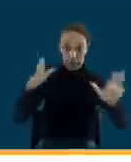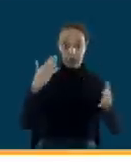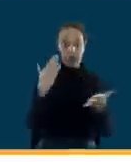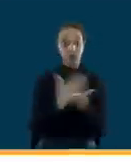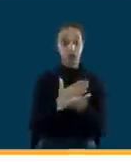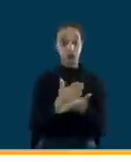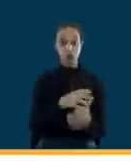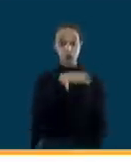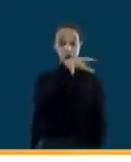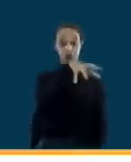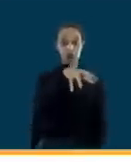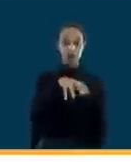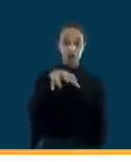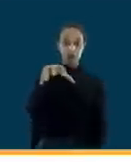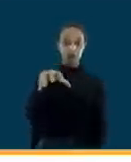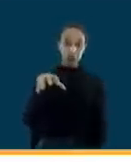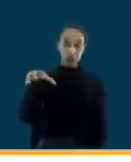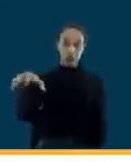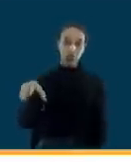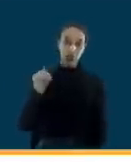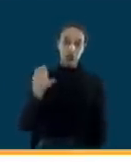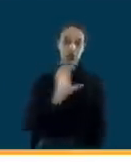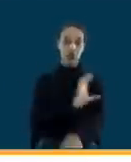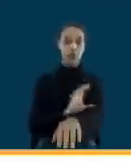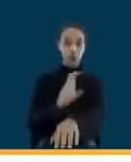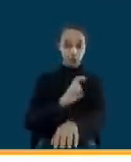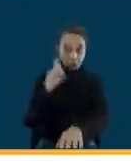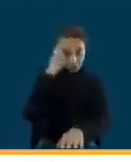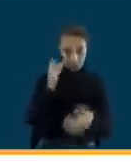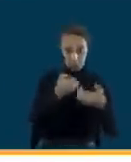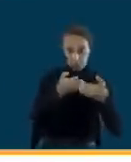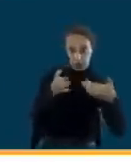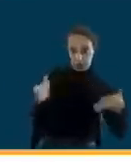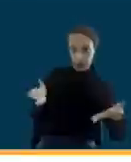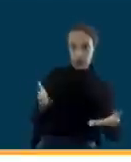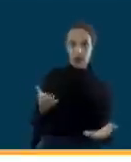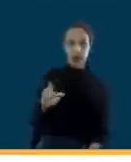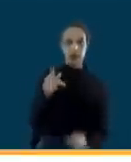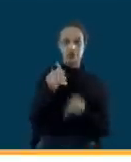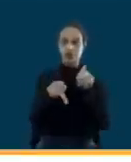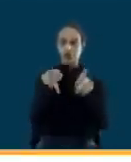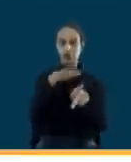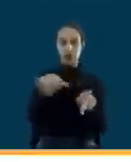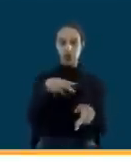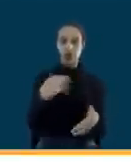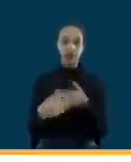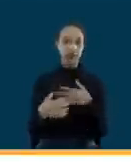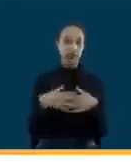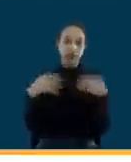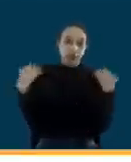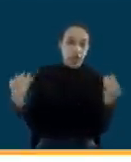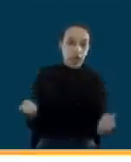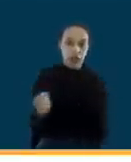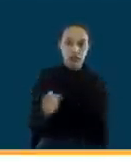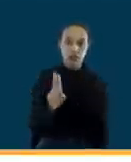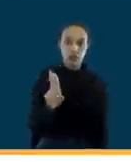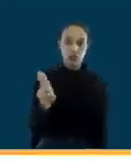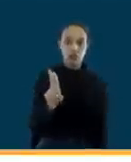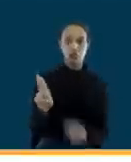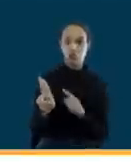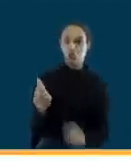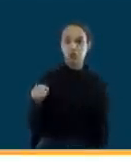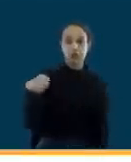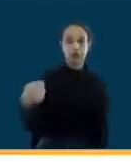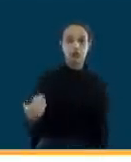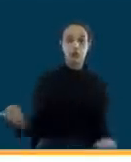se chama de cultura originária, popular, que nome tem, embora a cultura seja uma só, mas ela